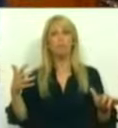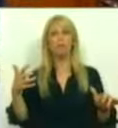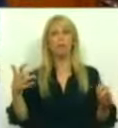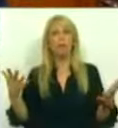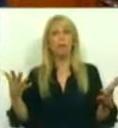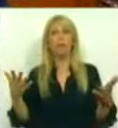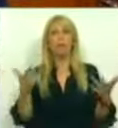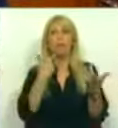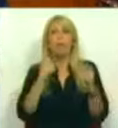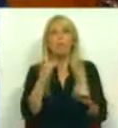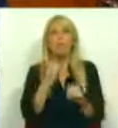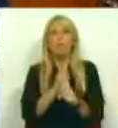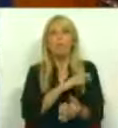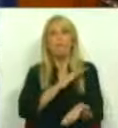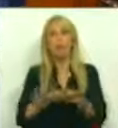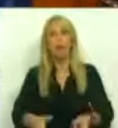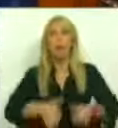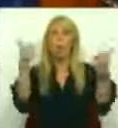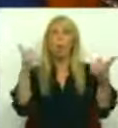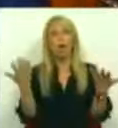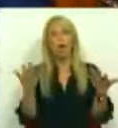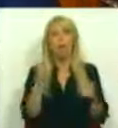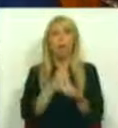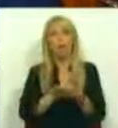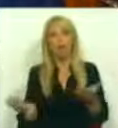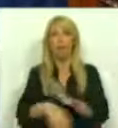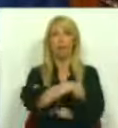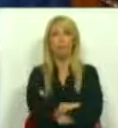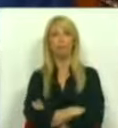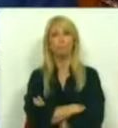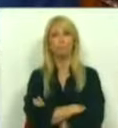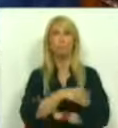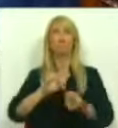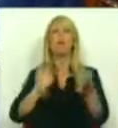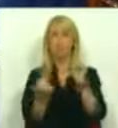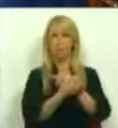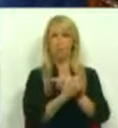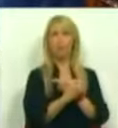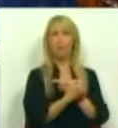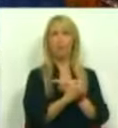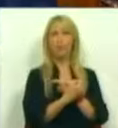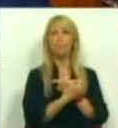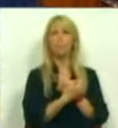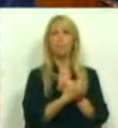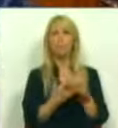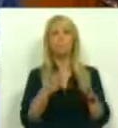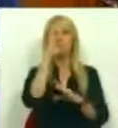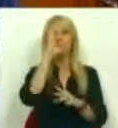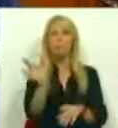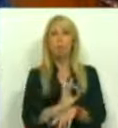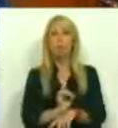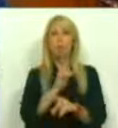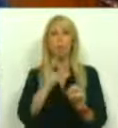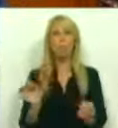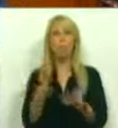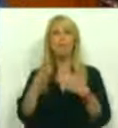nada a fazer e que o melhor seria baixar os braços. Muito pelo contrário. Consciente desde o primeiro minuto